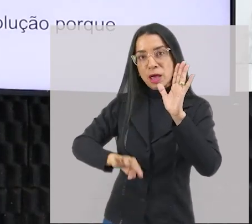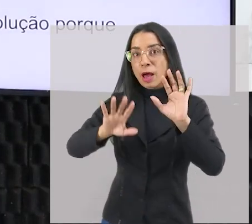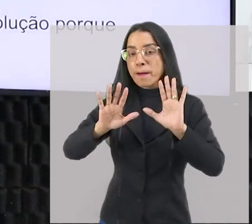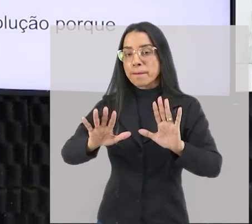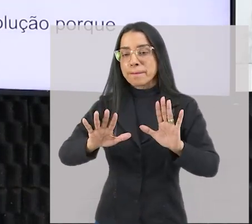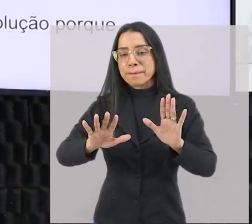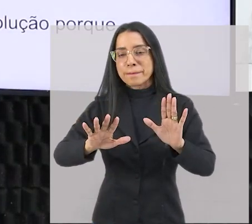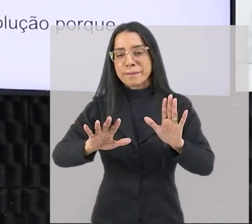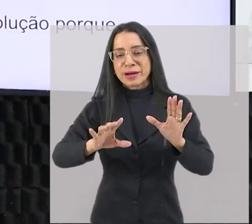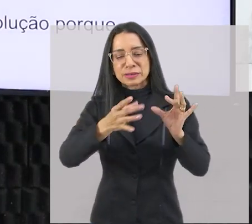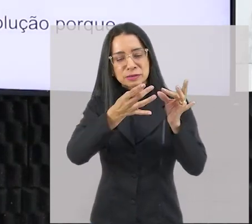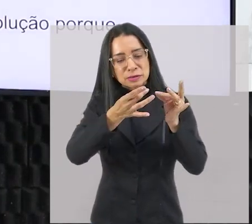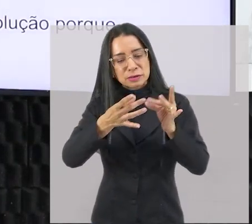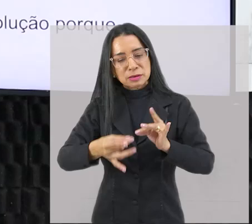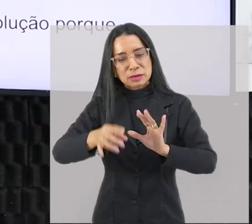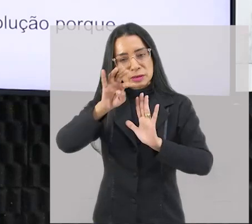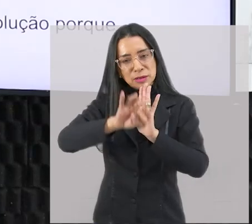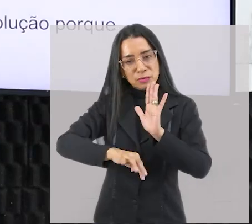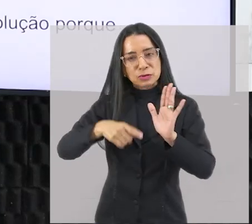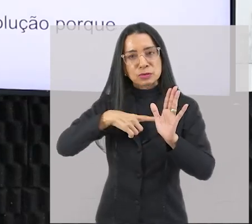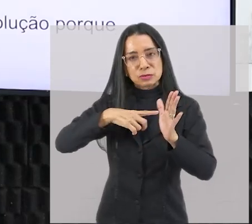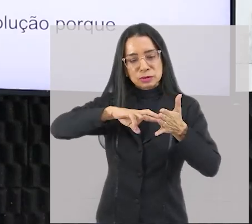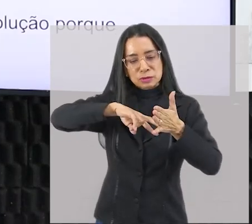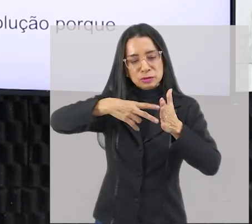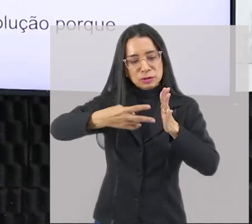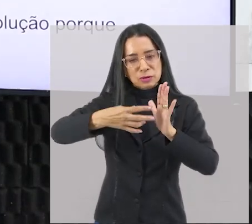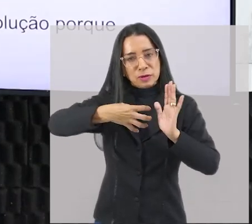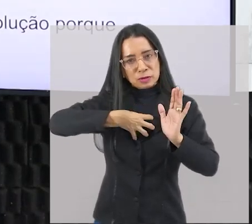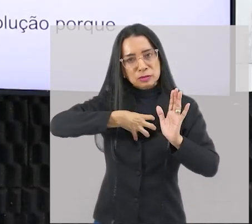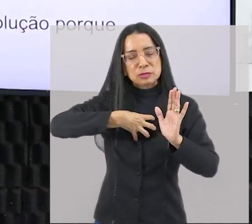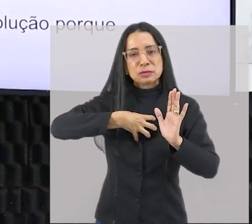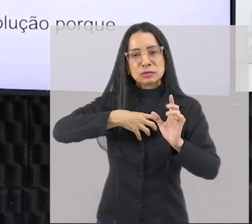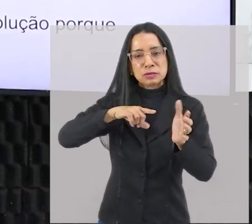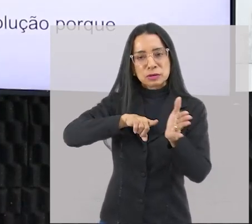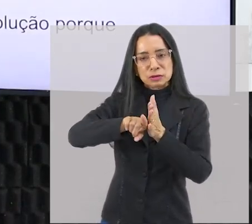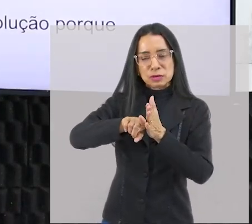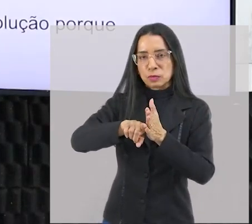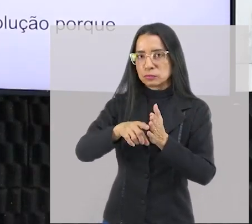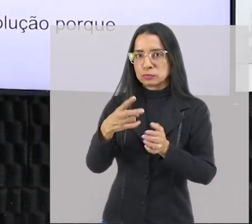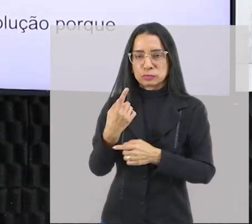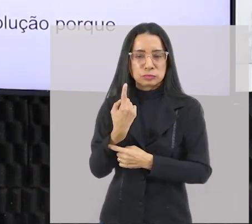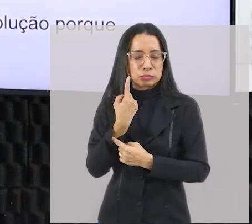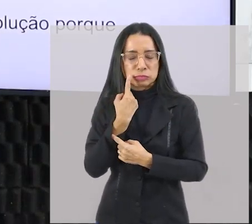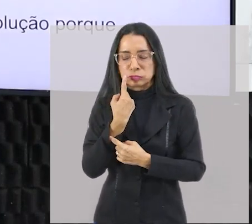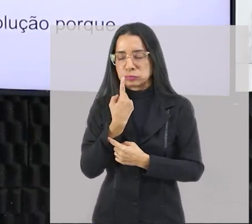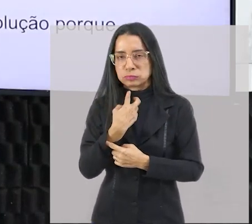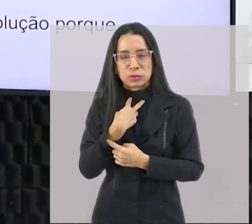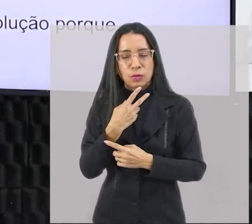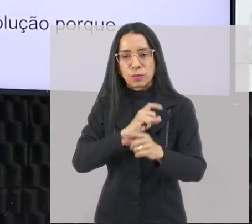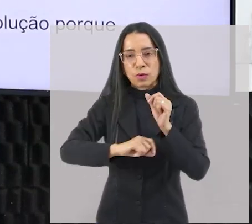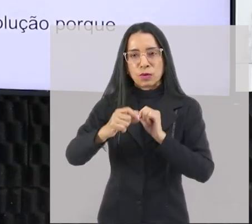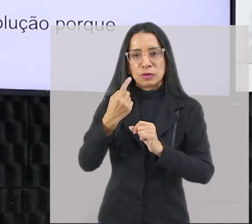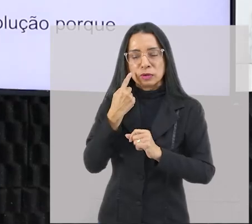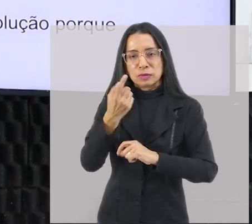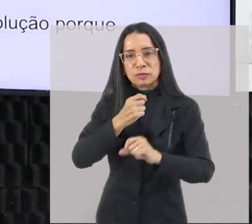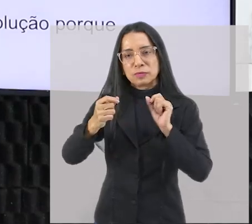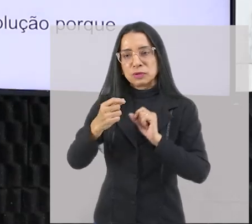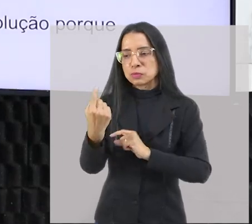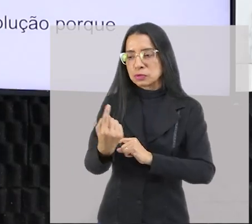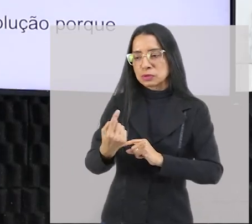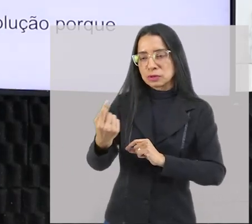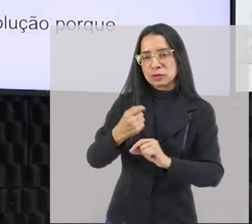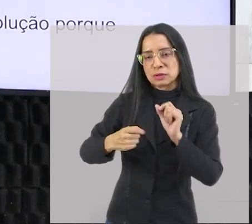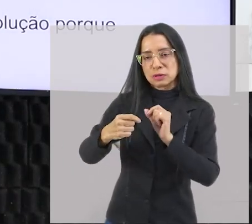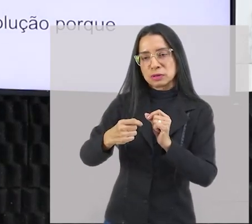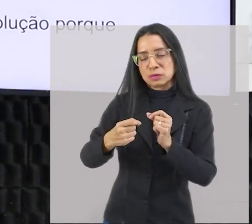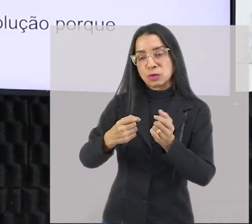texto, vai fazer sentido a questão. Vamos lá. Elas não podem ser vistas isoladamente, ou seja, no início das vanguardas você tem